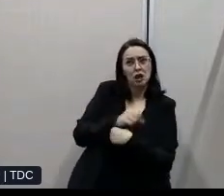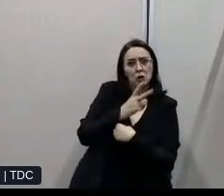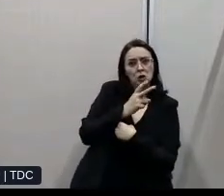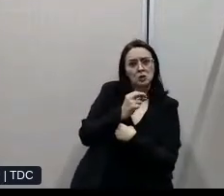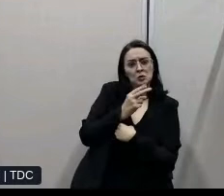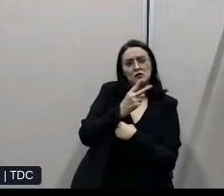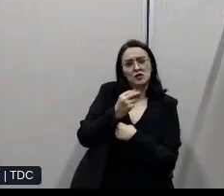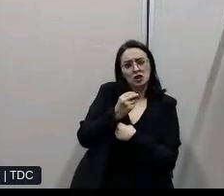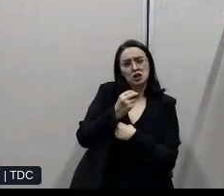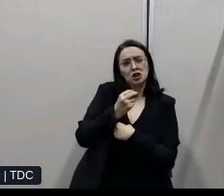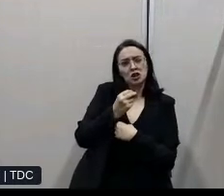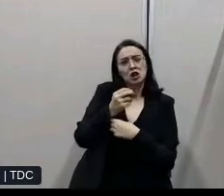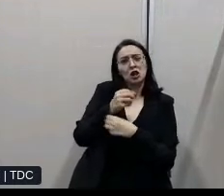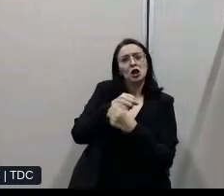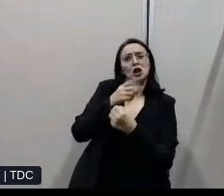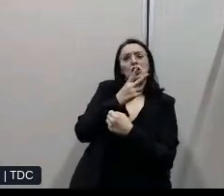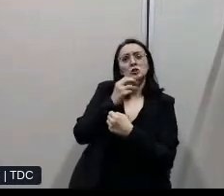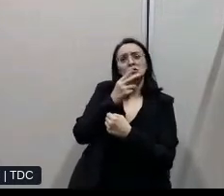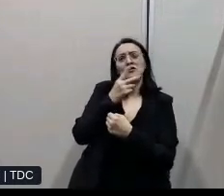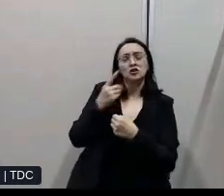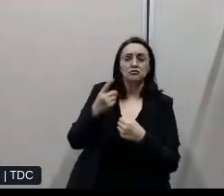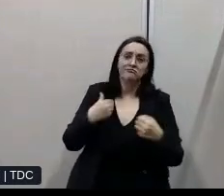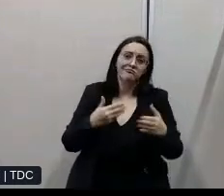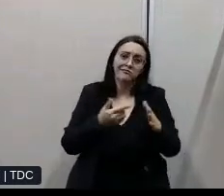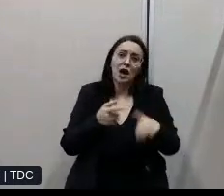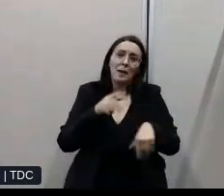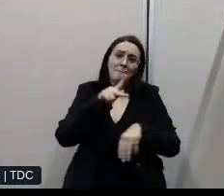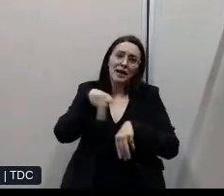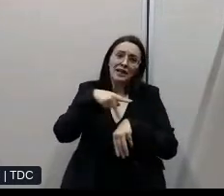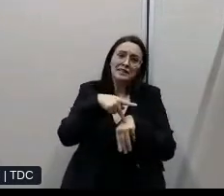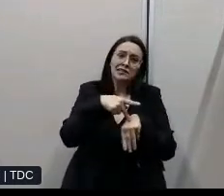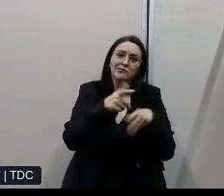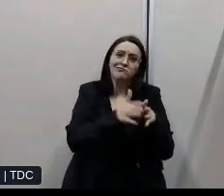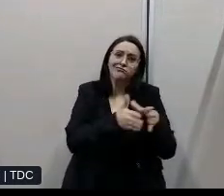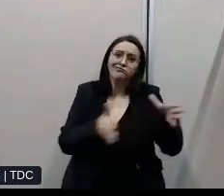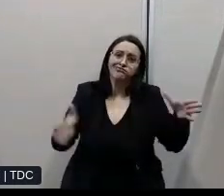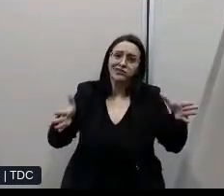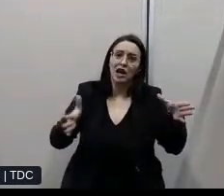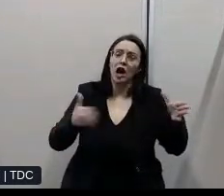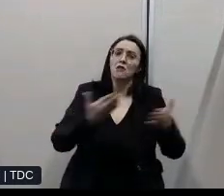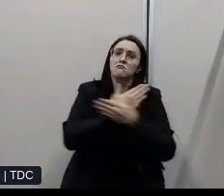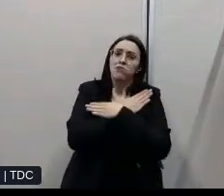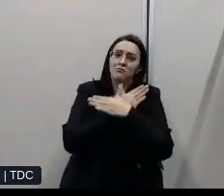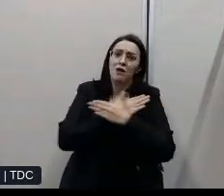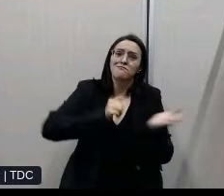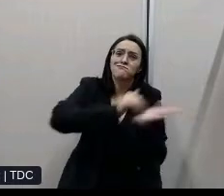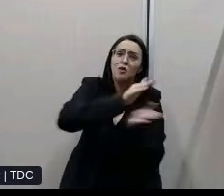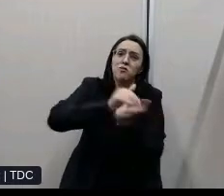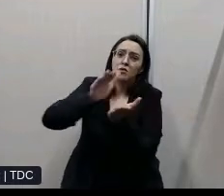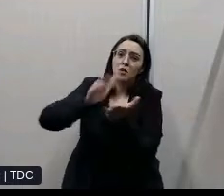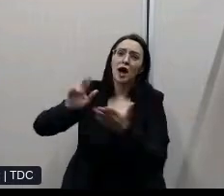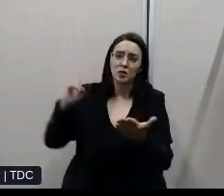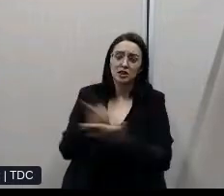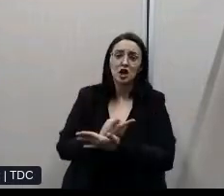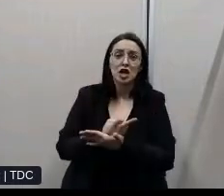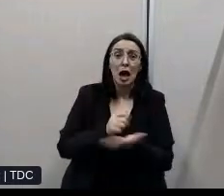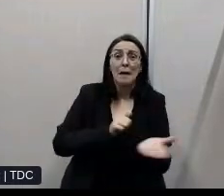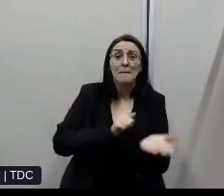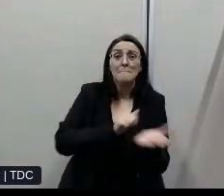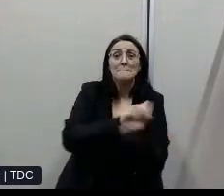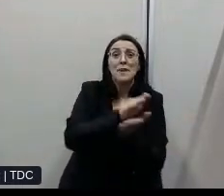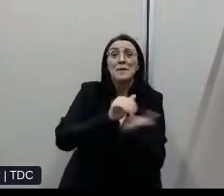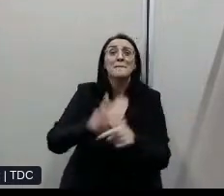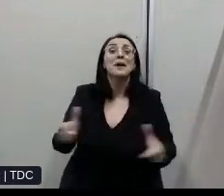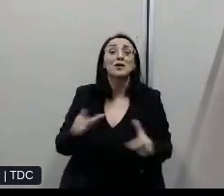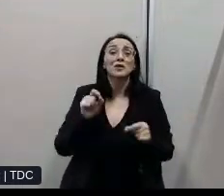2021, onde a gente sabe que o país passou por uma situação onde muitas pessoas ficaram desempregadas, e as pessoas que mais perderam emprego